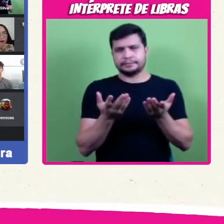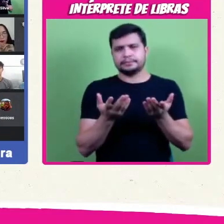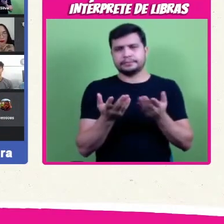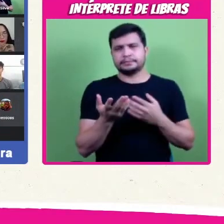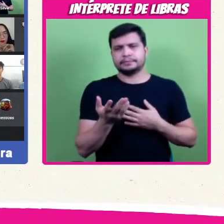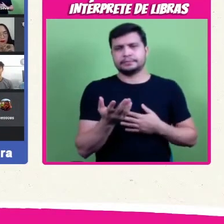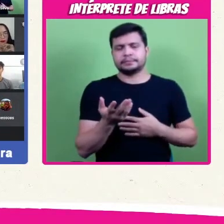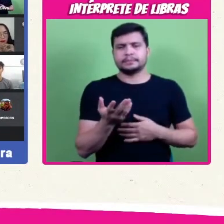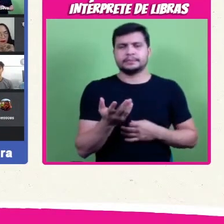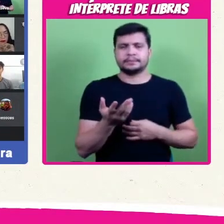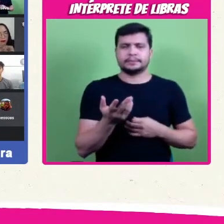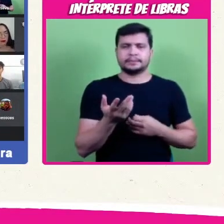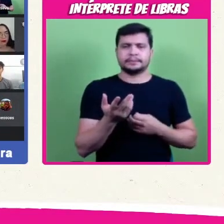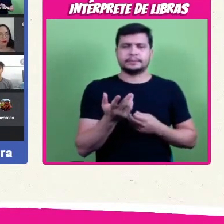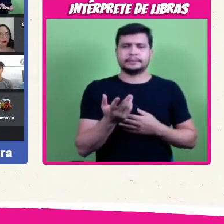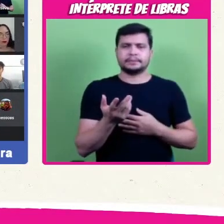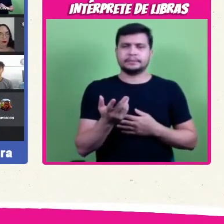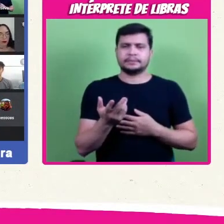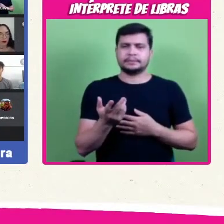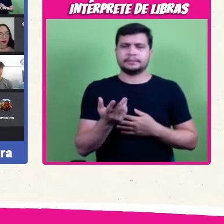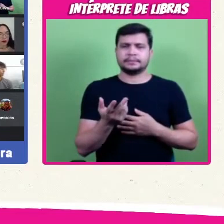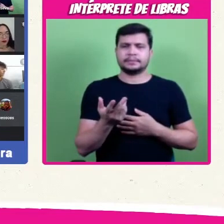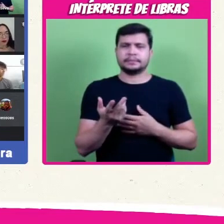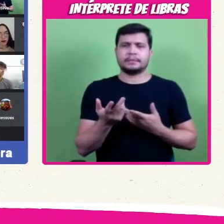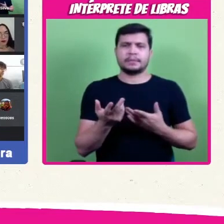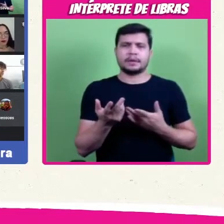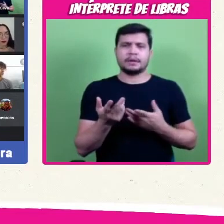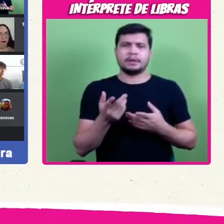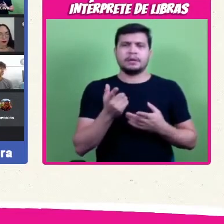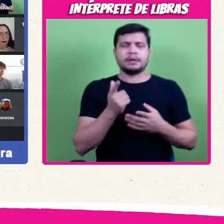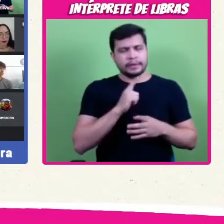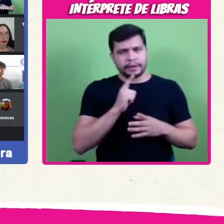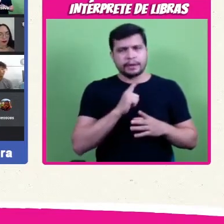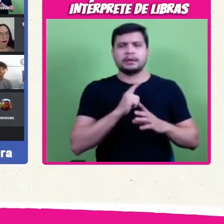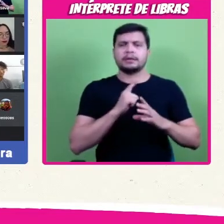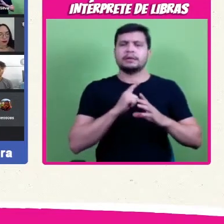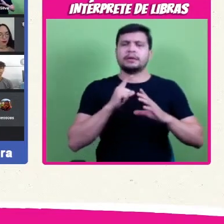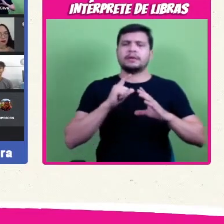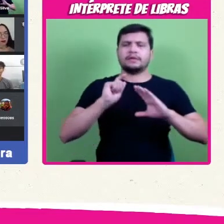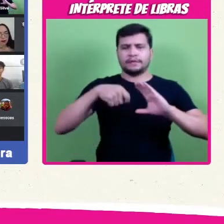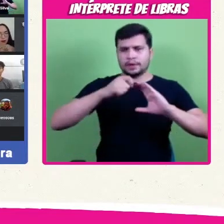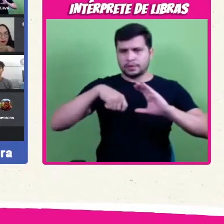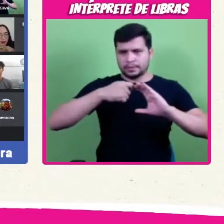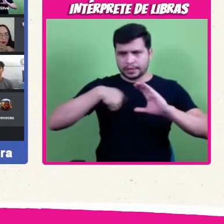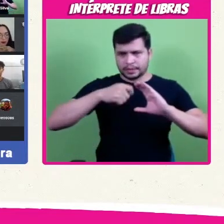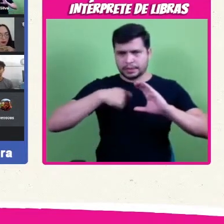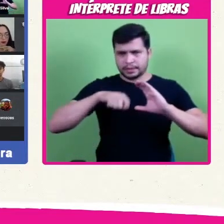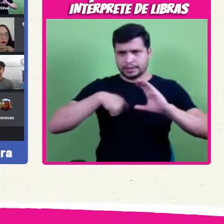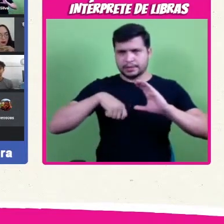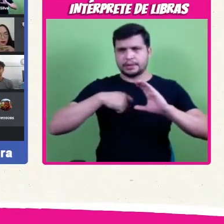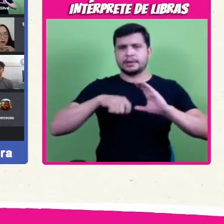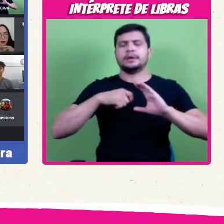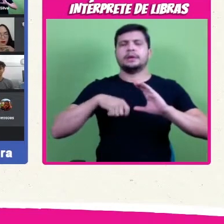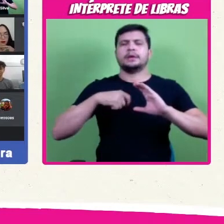pouco pesado, então, mas tem aquela atriz Jenna Ortega, da Wandinha, então acredito